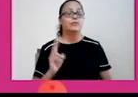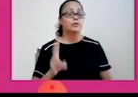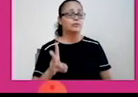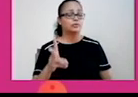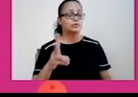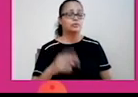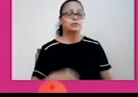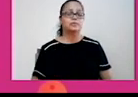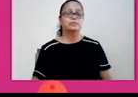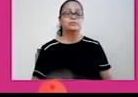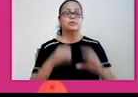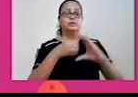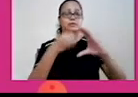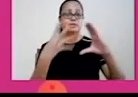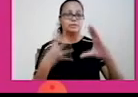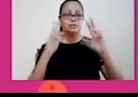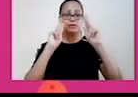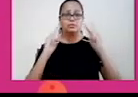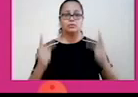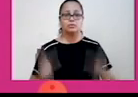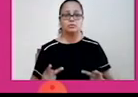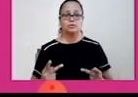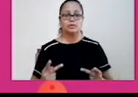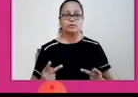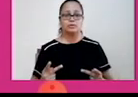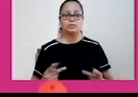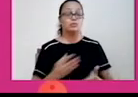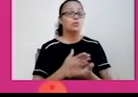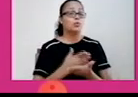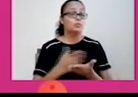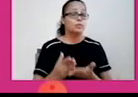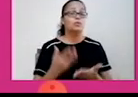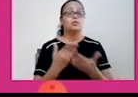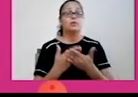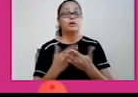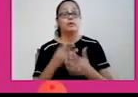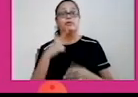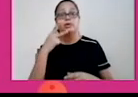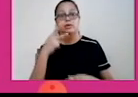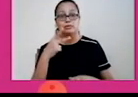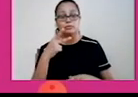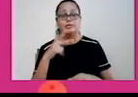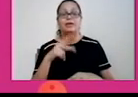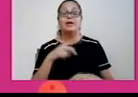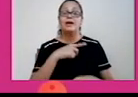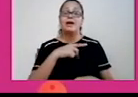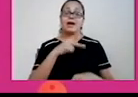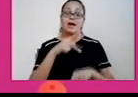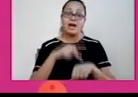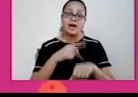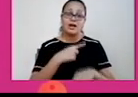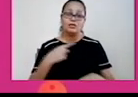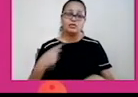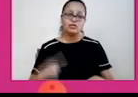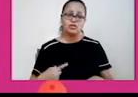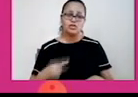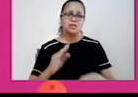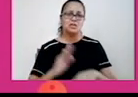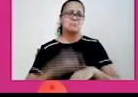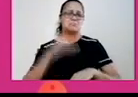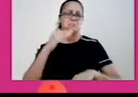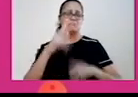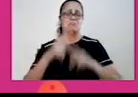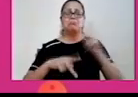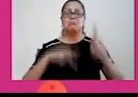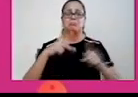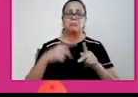Continuando, os aspectos humanos. Como a gente disse lá no começo da aula, a China tem a maior população do mundo, 1,4 bilhão